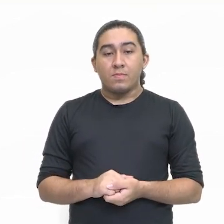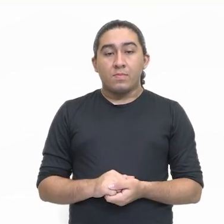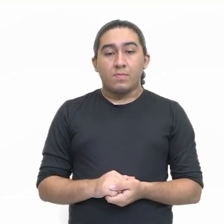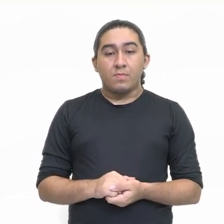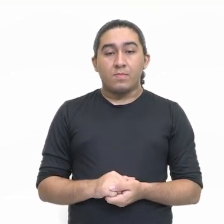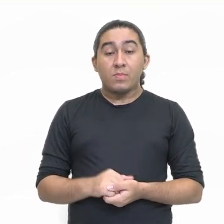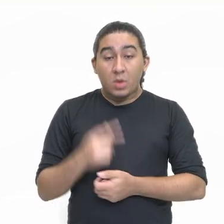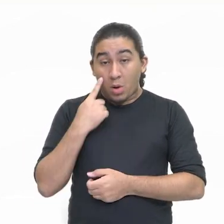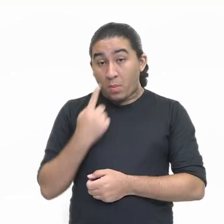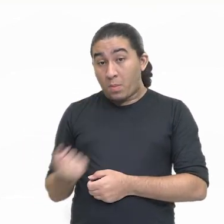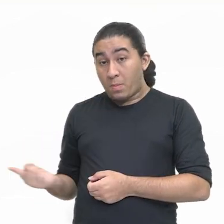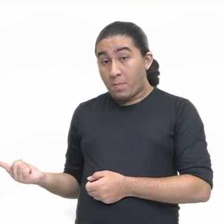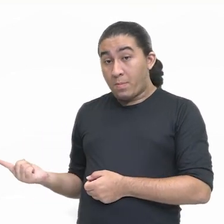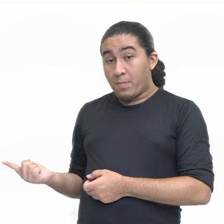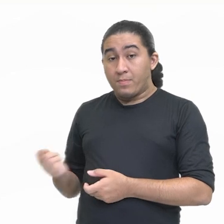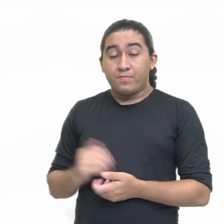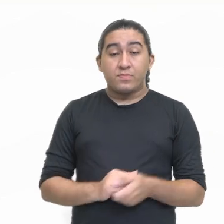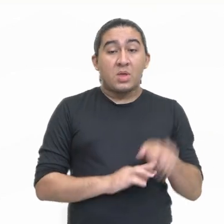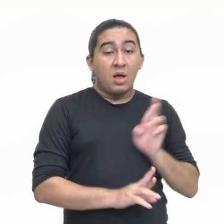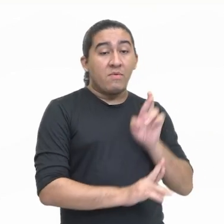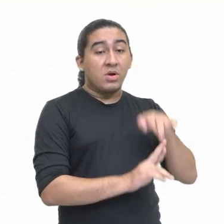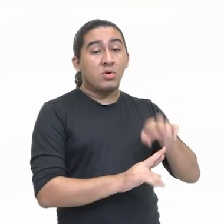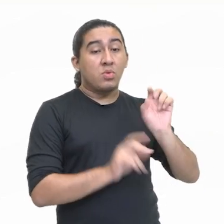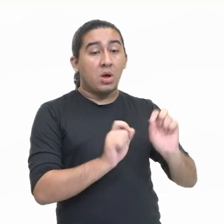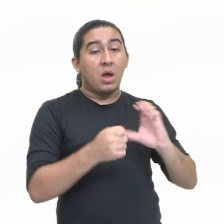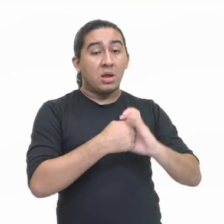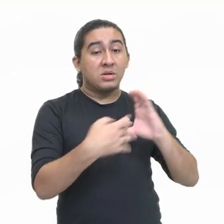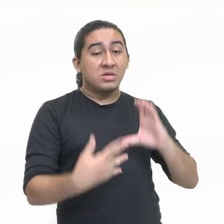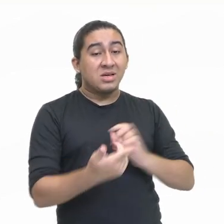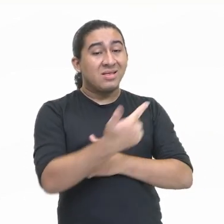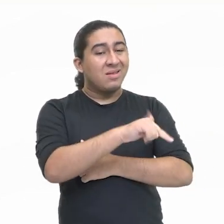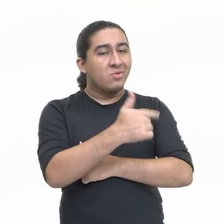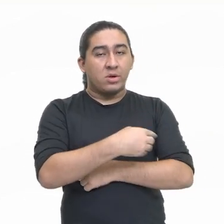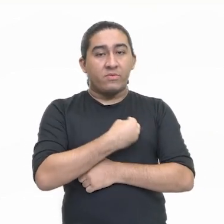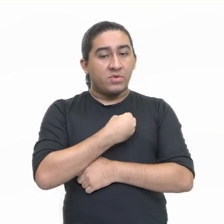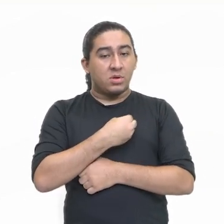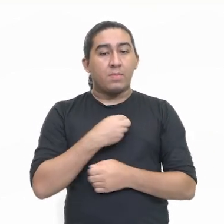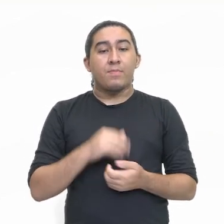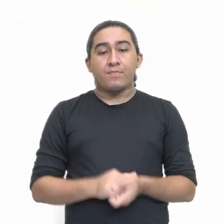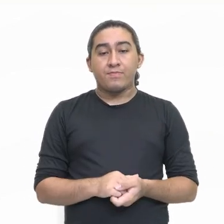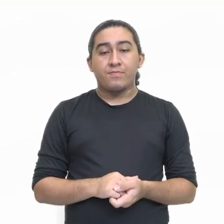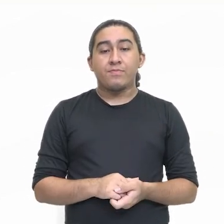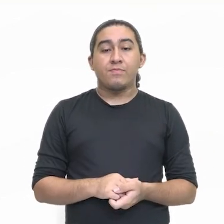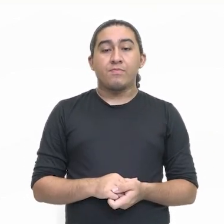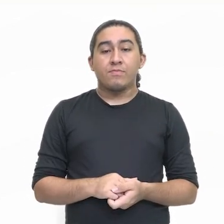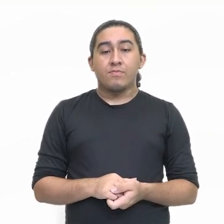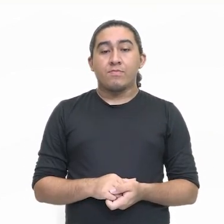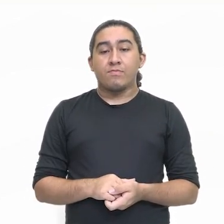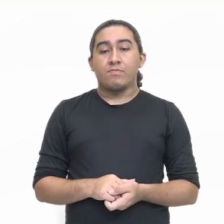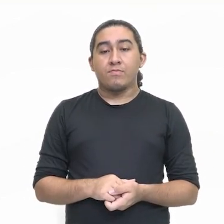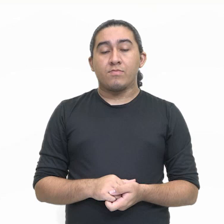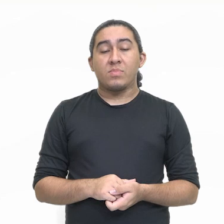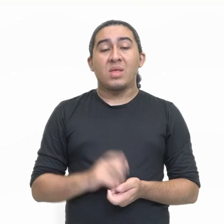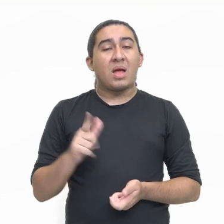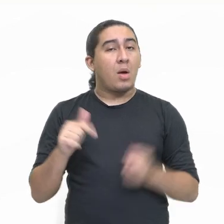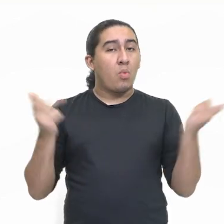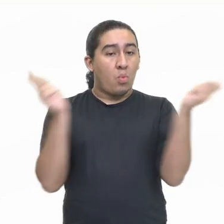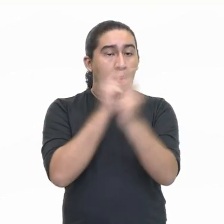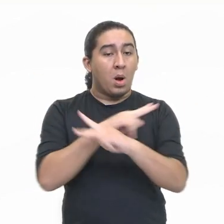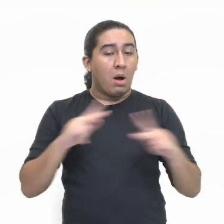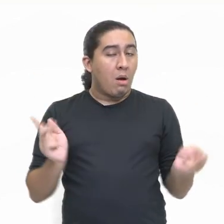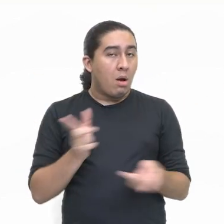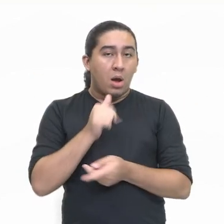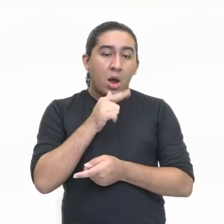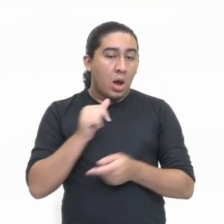né eles referem-se aos elementos não vivos e aí nós temos o ar